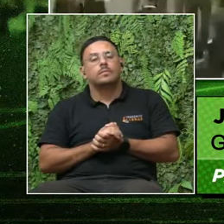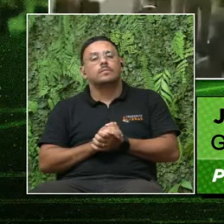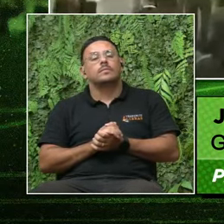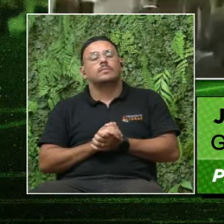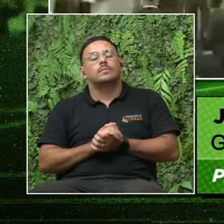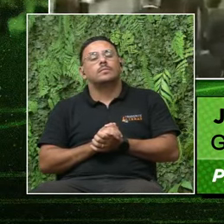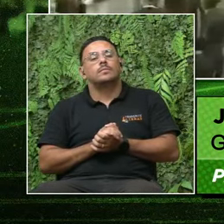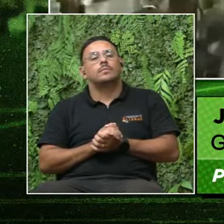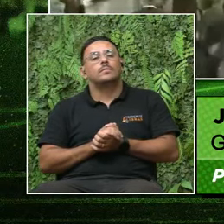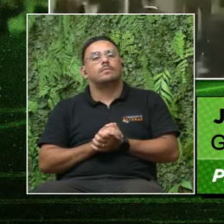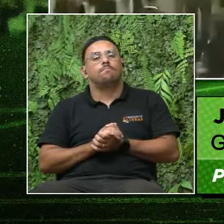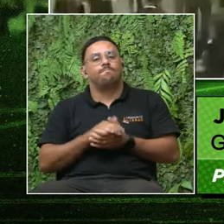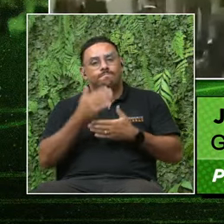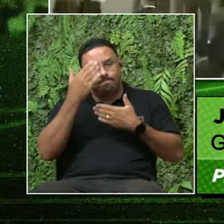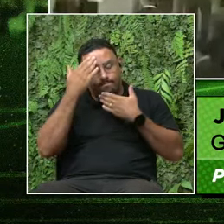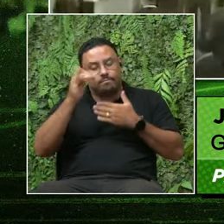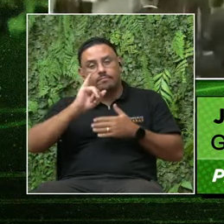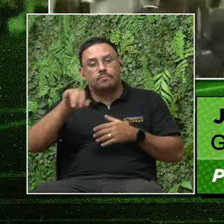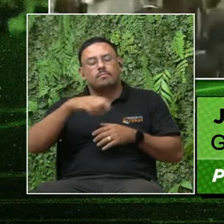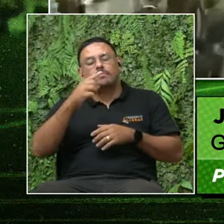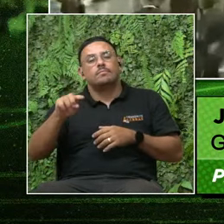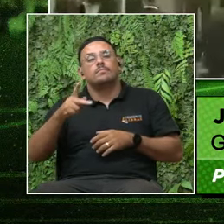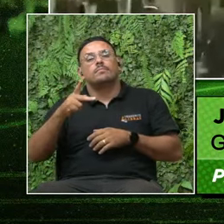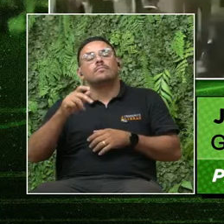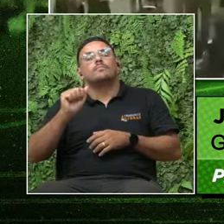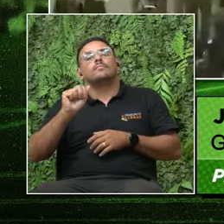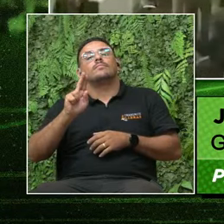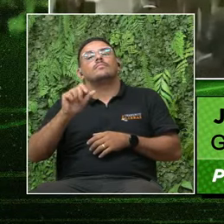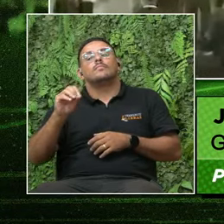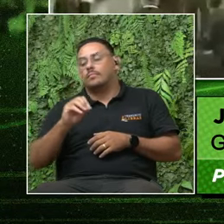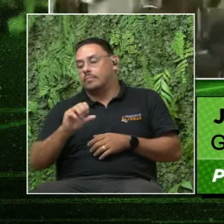he obgado João pao